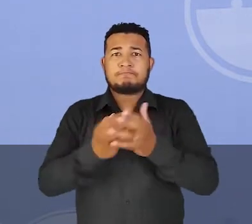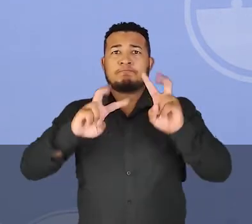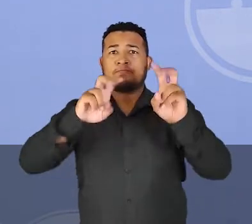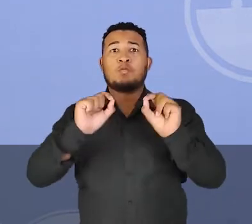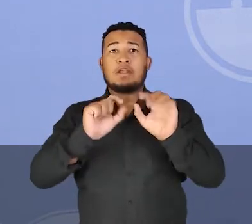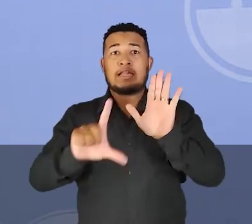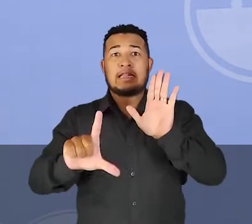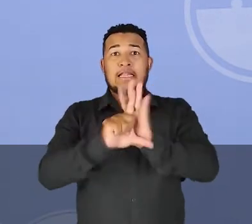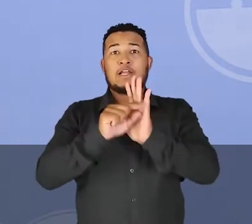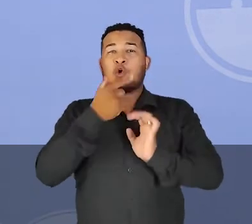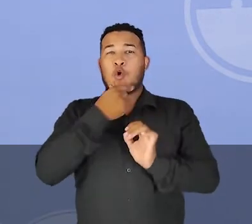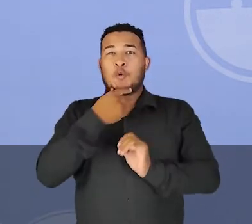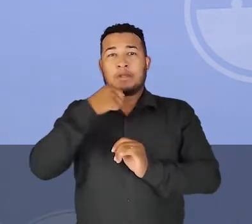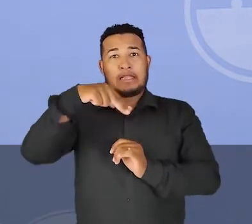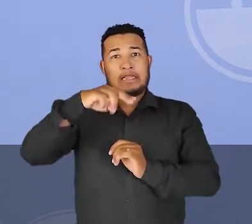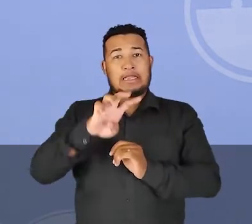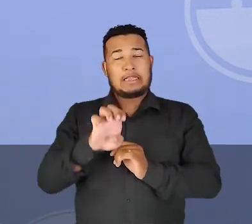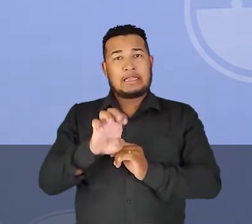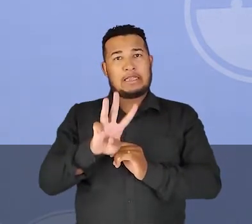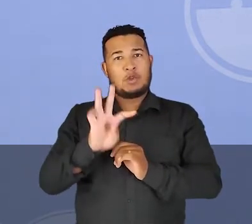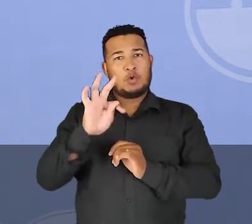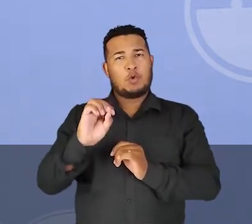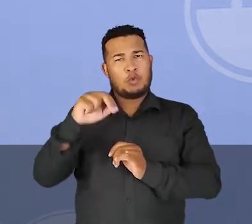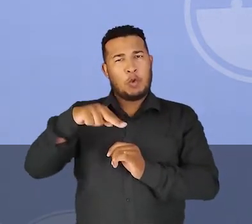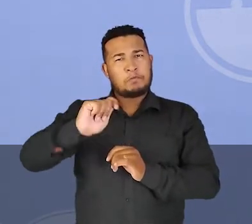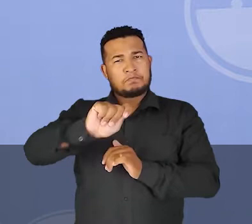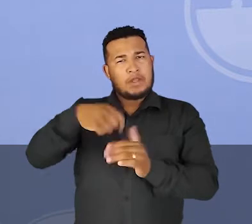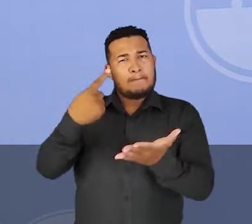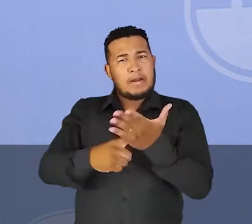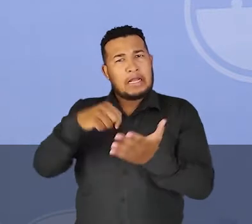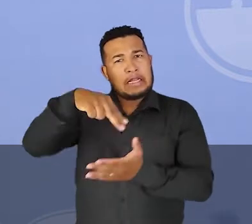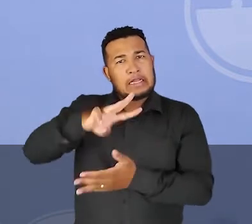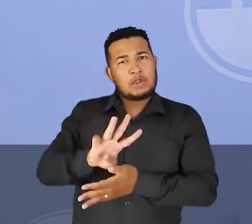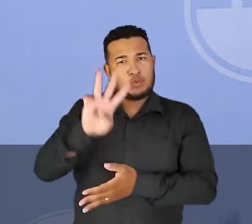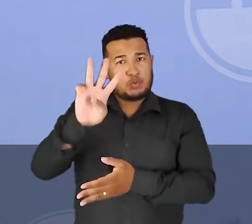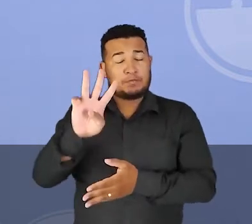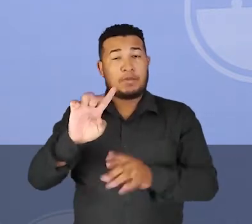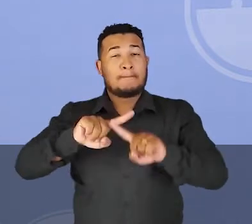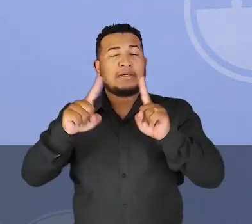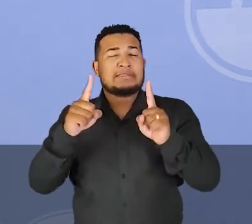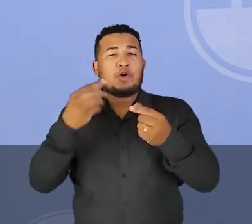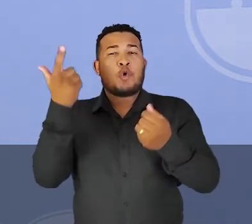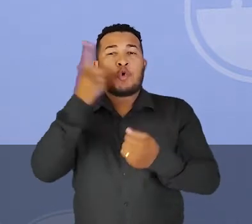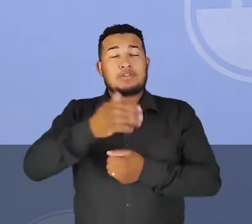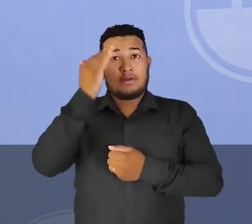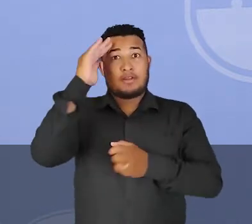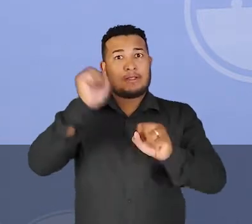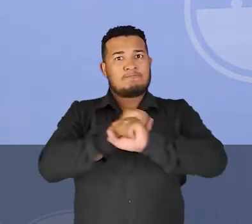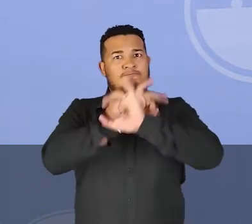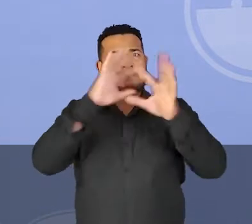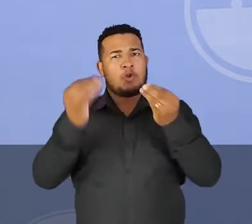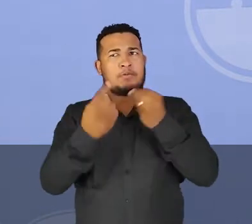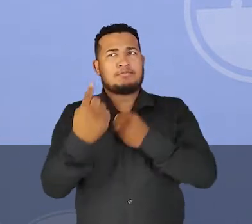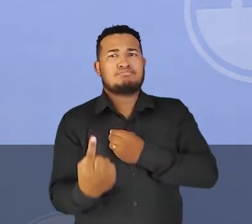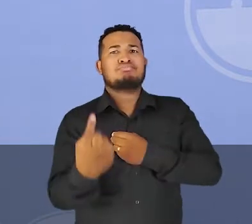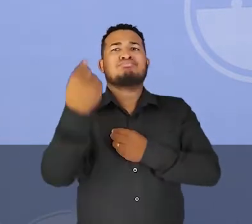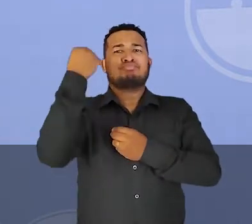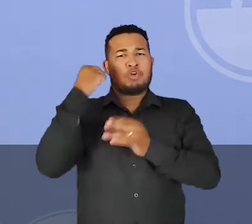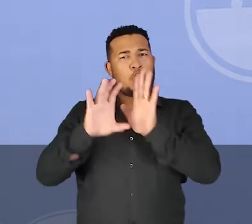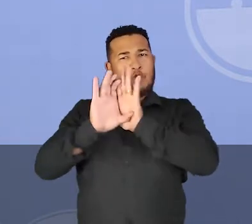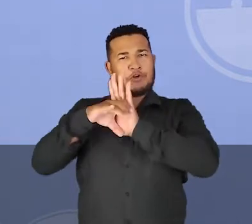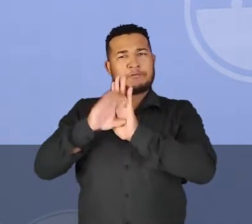leis de Newton. Mas antes de começarmos a estudar as leis de Newton, precisamos voltar um pouco no tempo para entendermos como alguns conceitos se